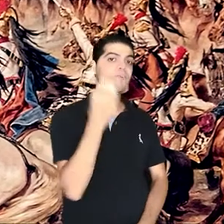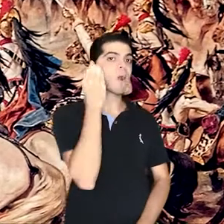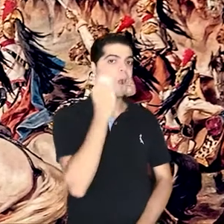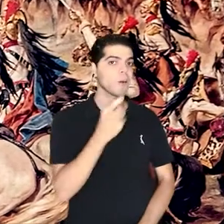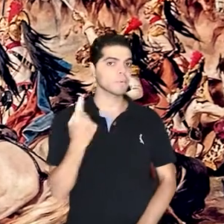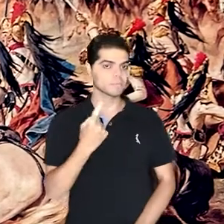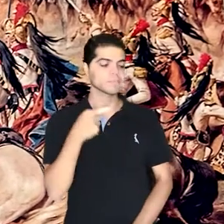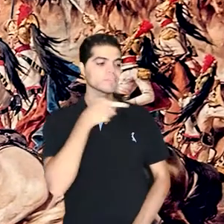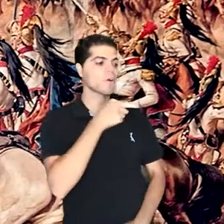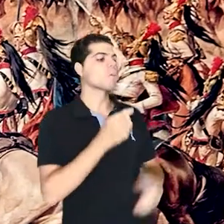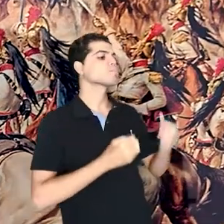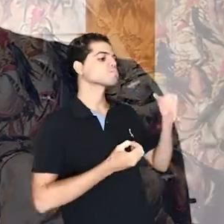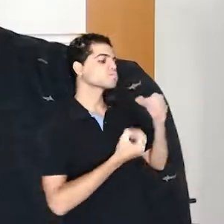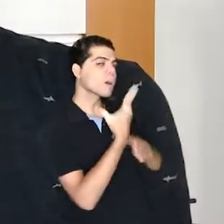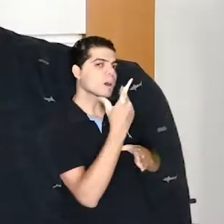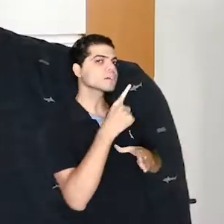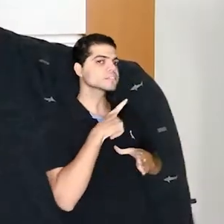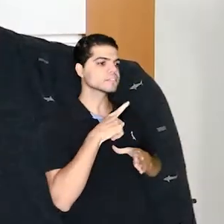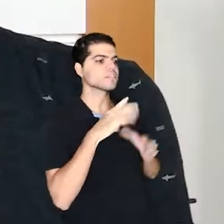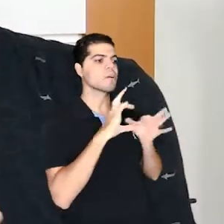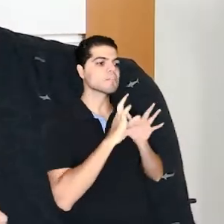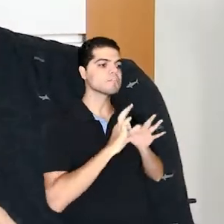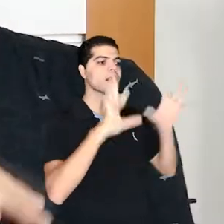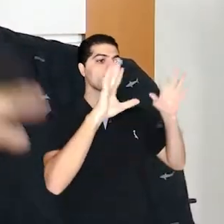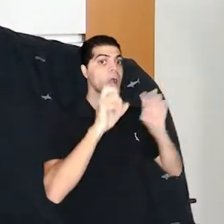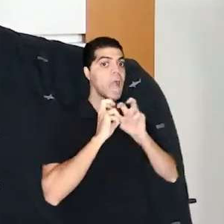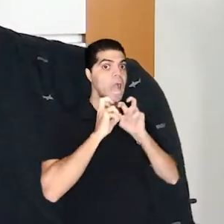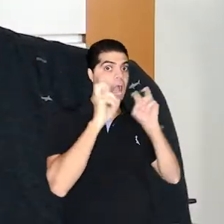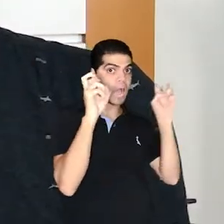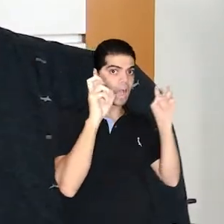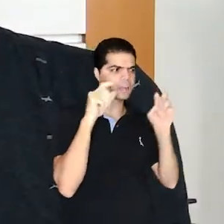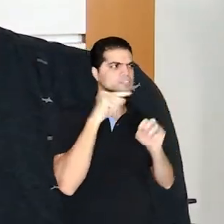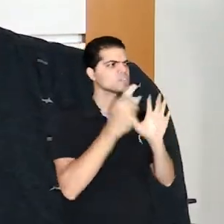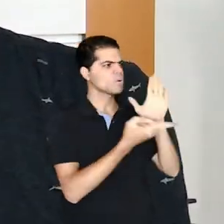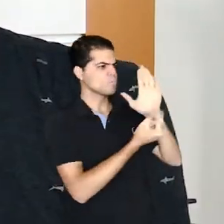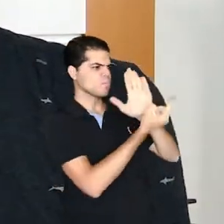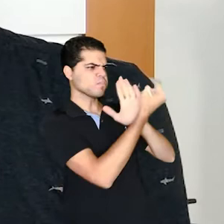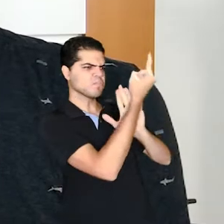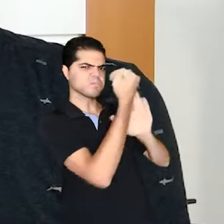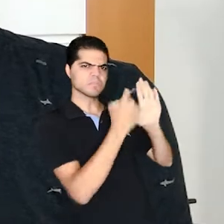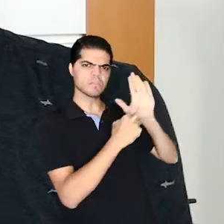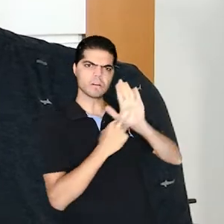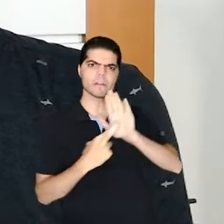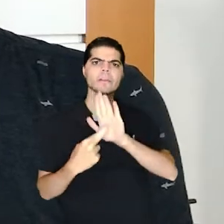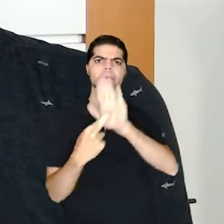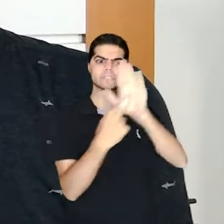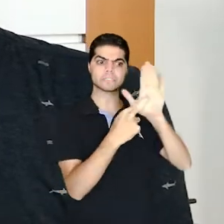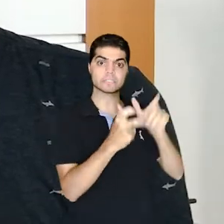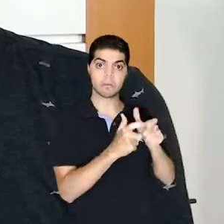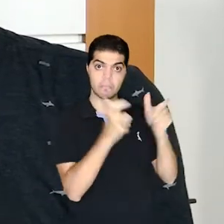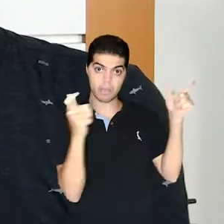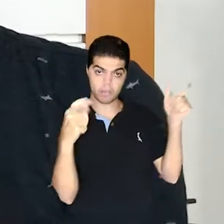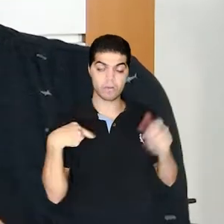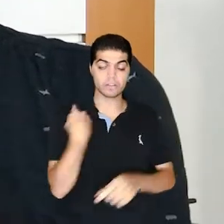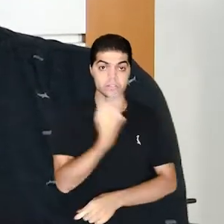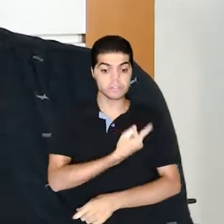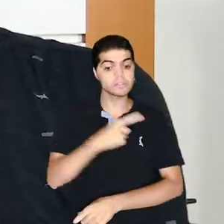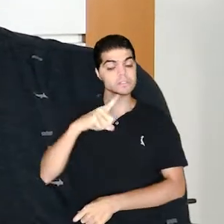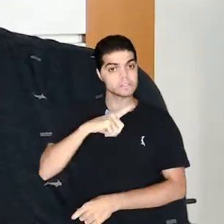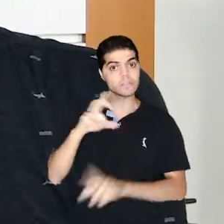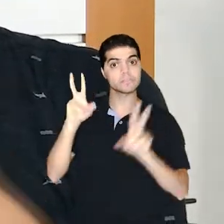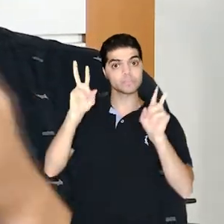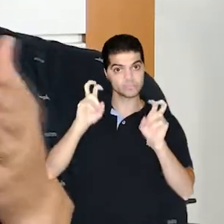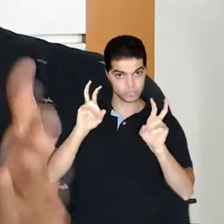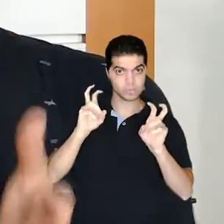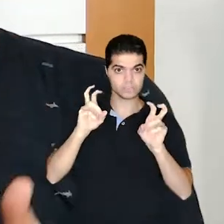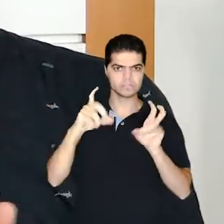inaugurado a independência com o tal do grito. Ocorre que essa pintura, que talvez seja uma das maiores representações na memória coletiva que nós temos da independência, foi